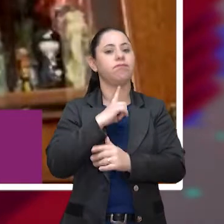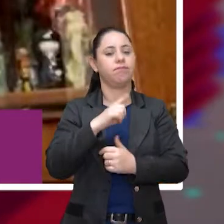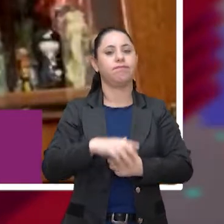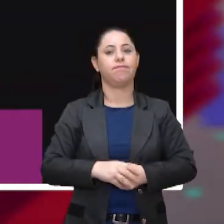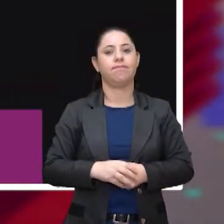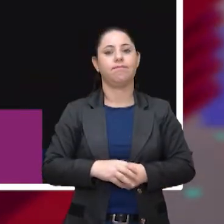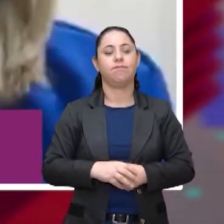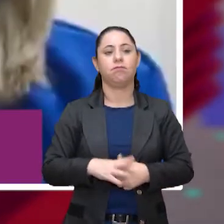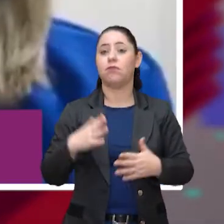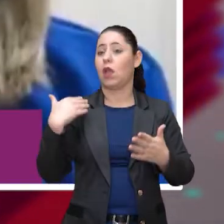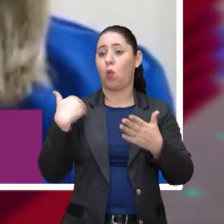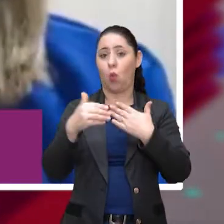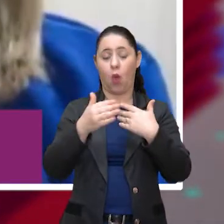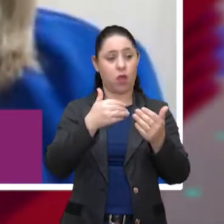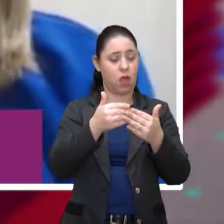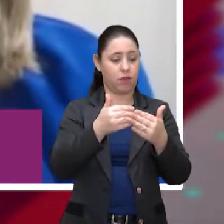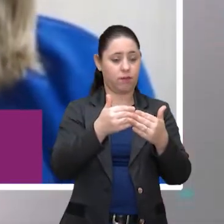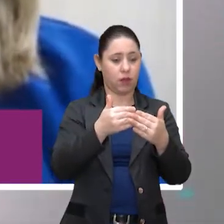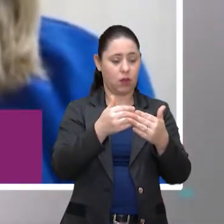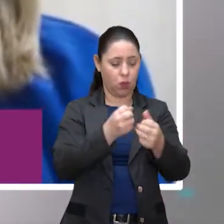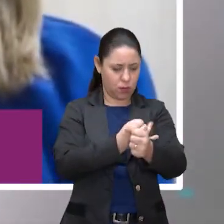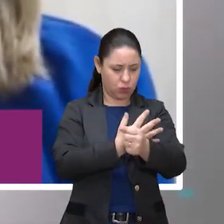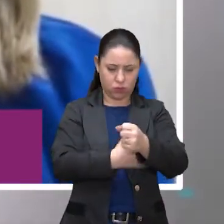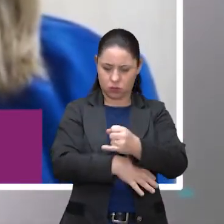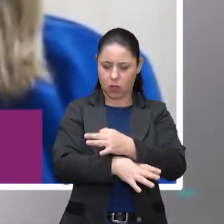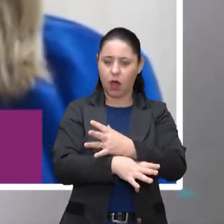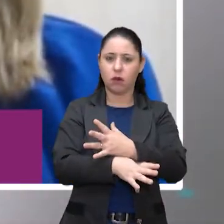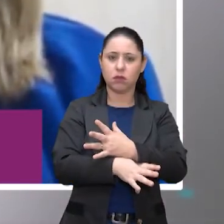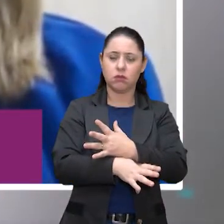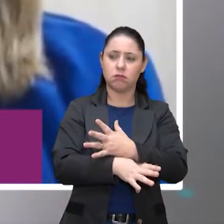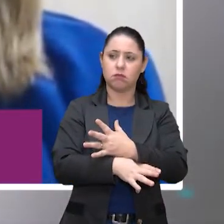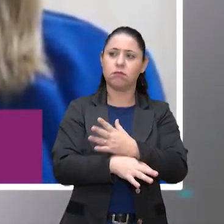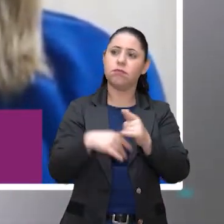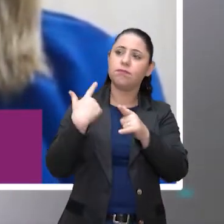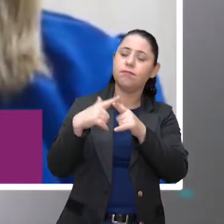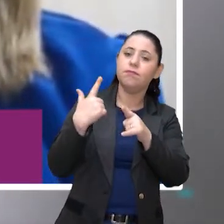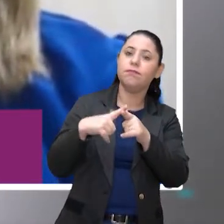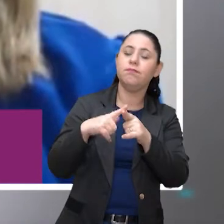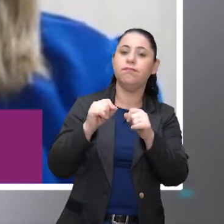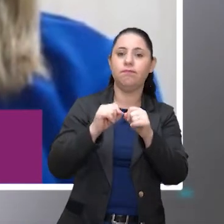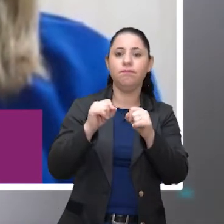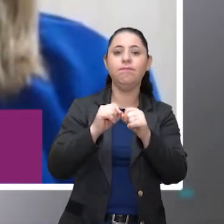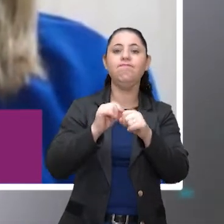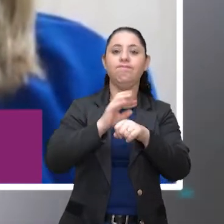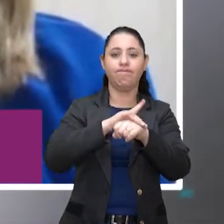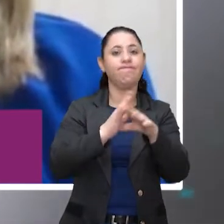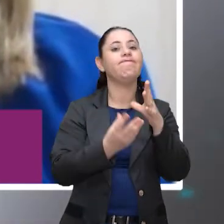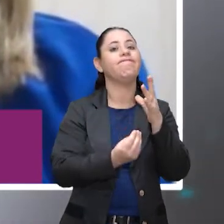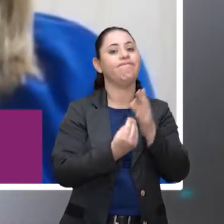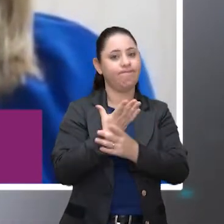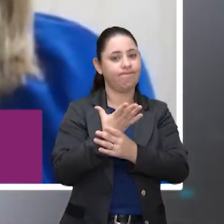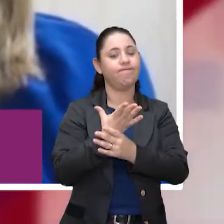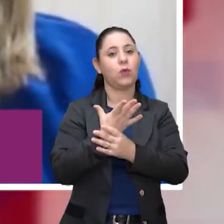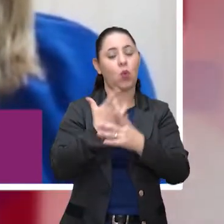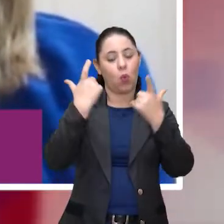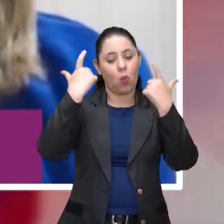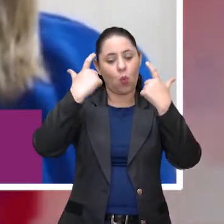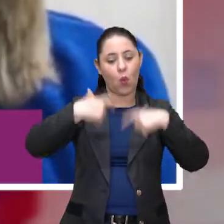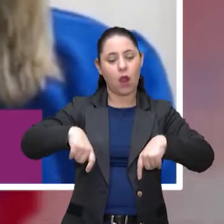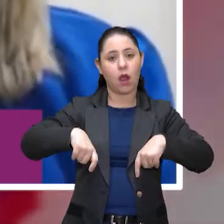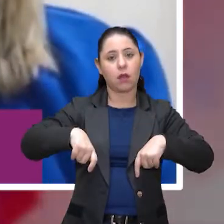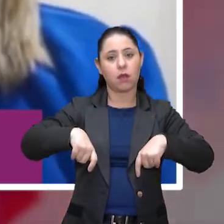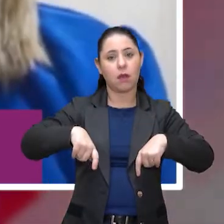ele interfere diretamente na gênese, né, das doenças, mas não que seja uma causa.